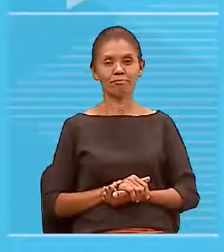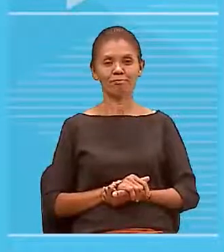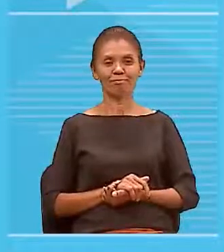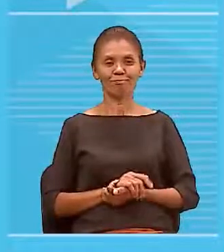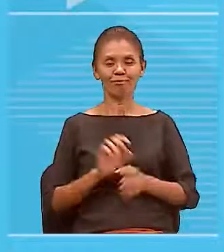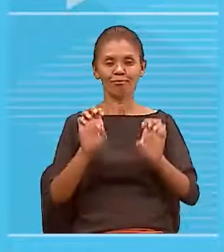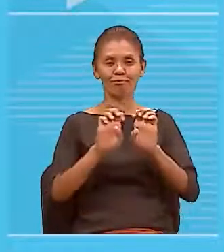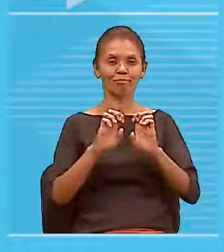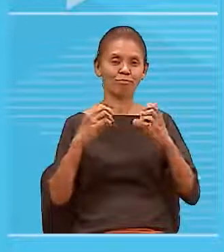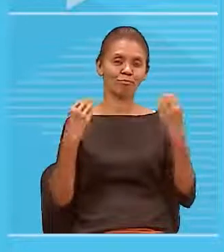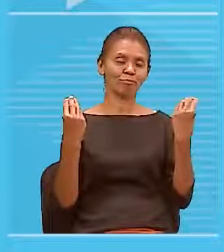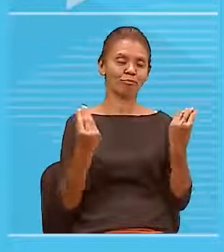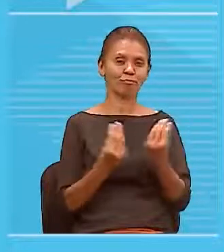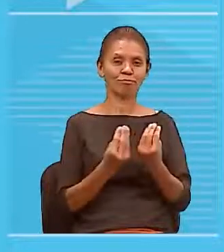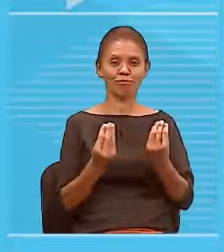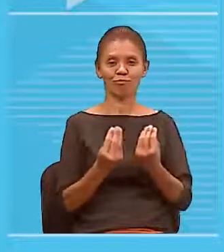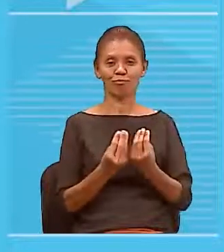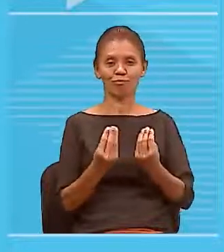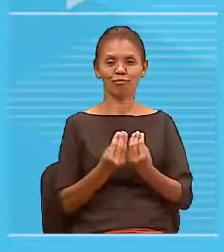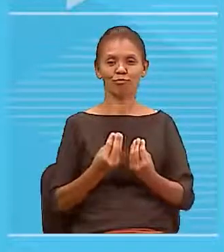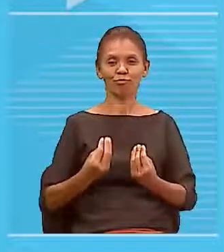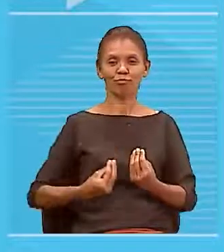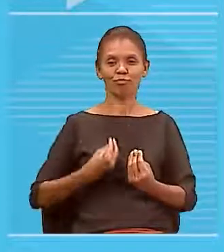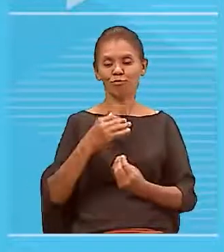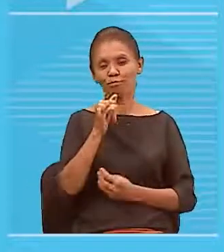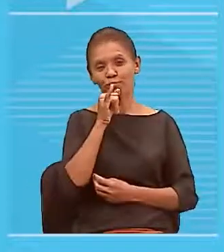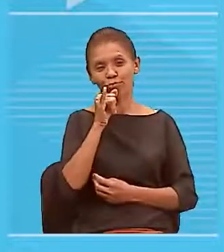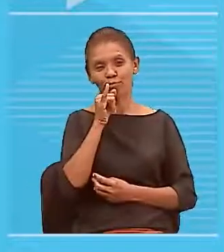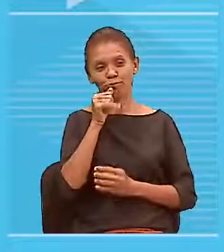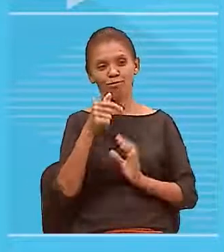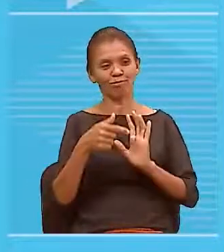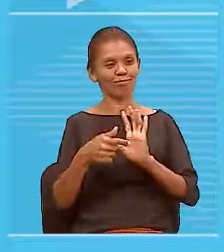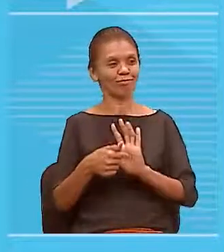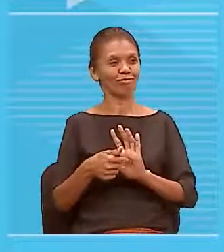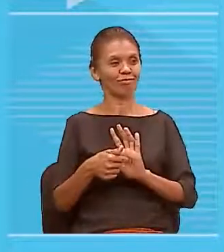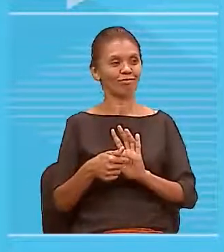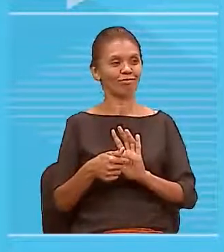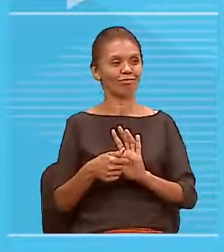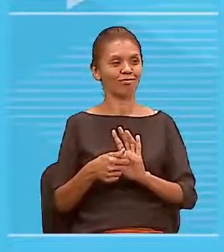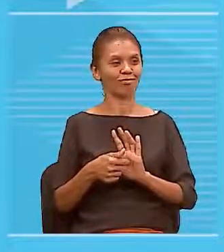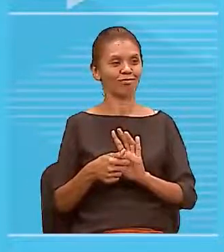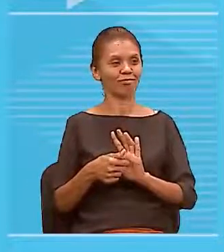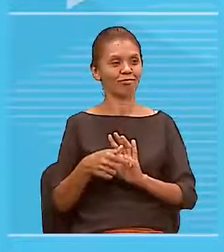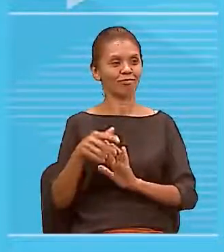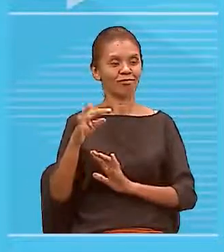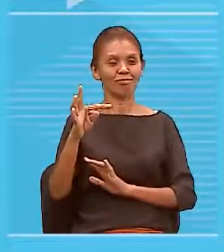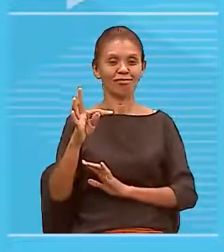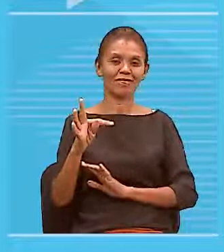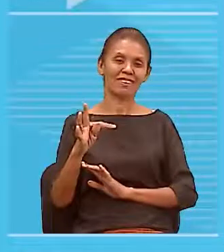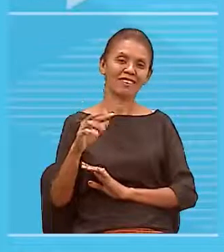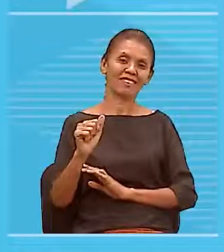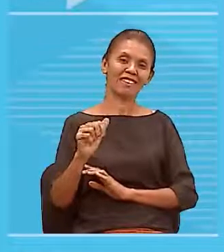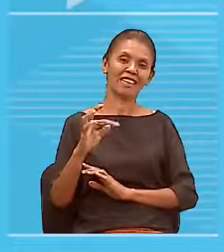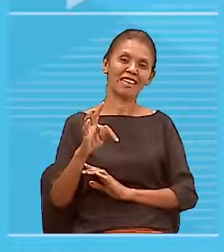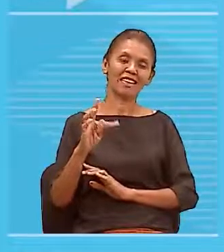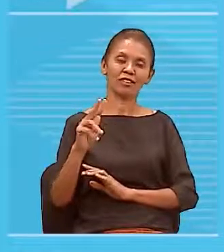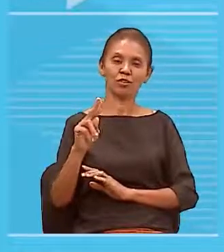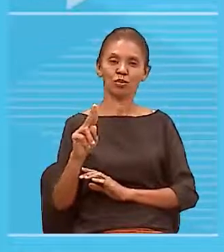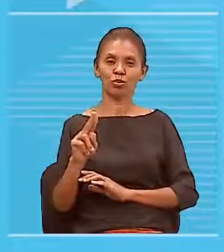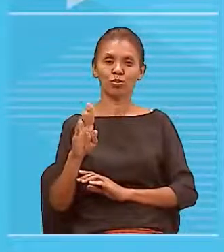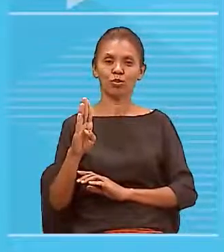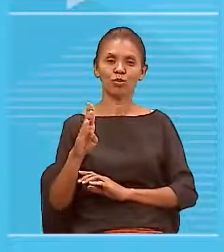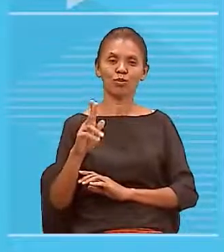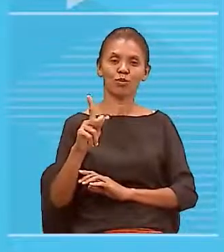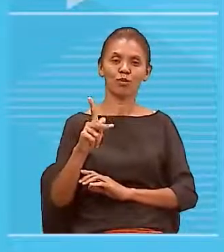ecossistema onde vive. Exemplo, qual o hábitat de um tatu-peba? De um peba, onde é que eu acho um peba, minha